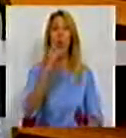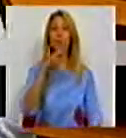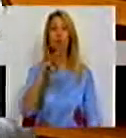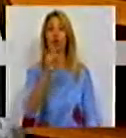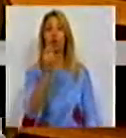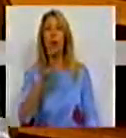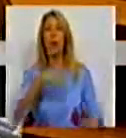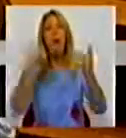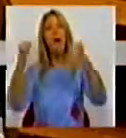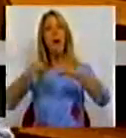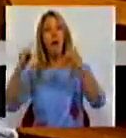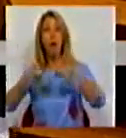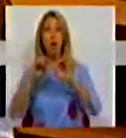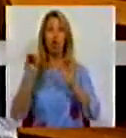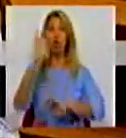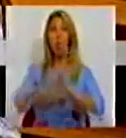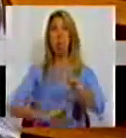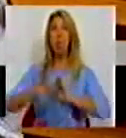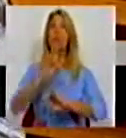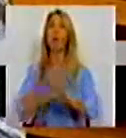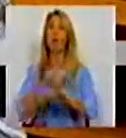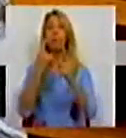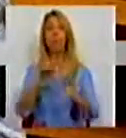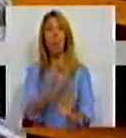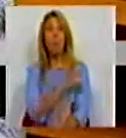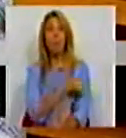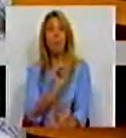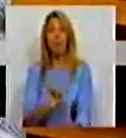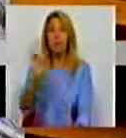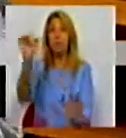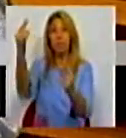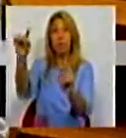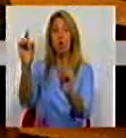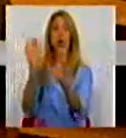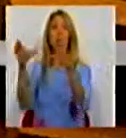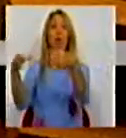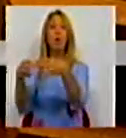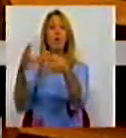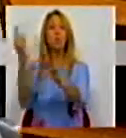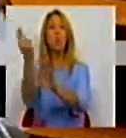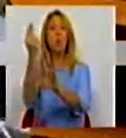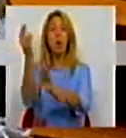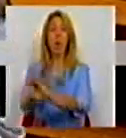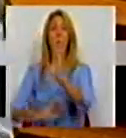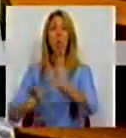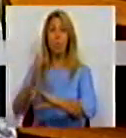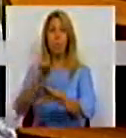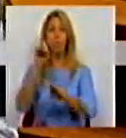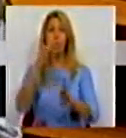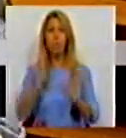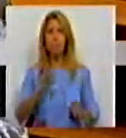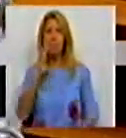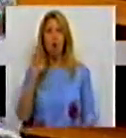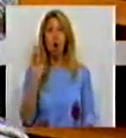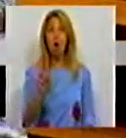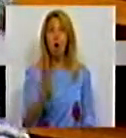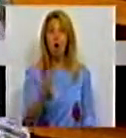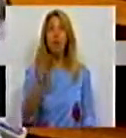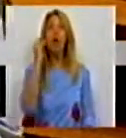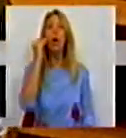além da cota que estaria destinada a Portugal. No que diz respeito às alterações operadas em 2012, com a